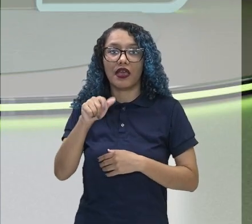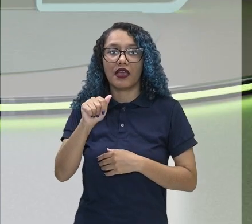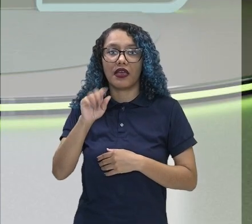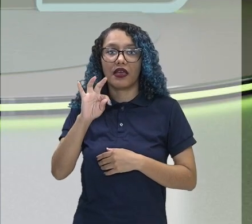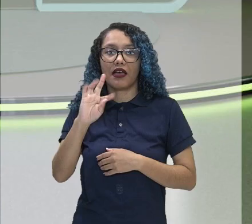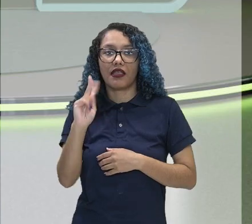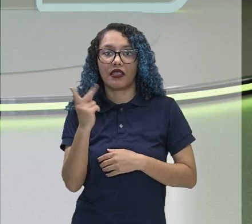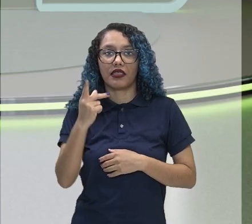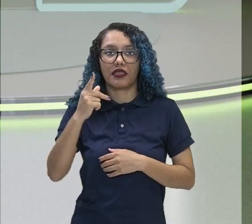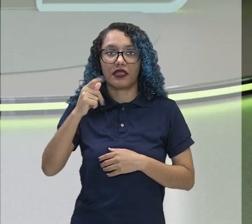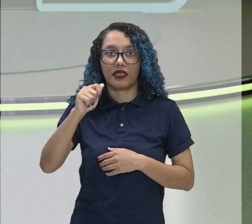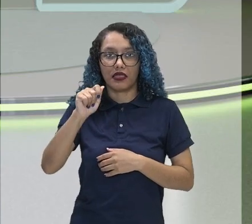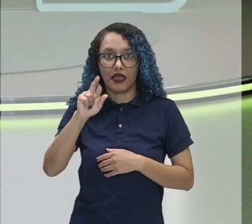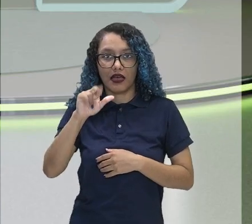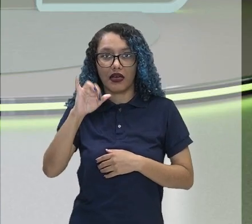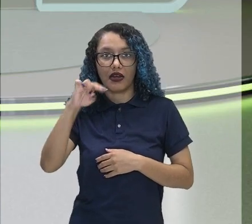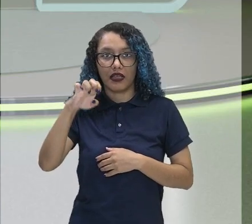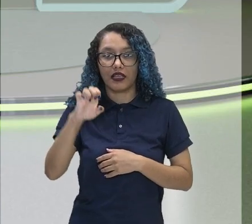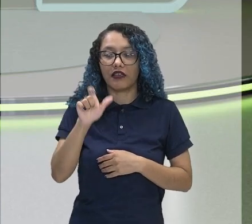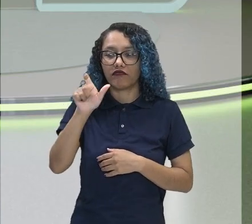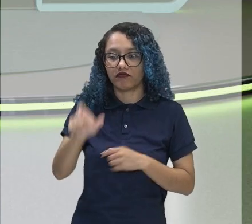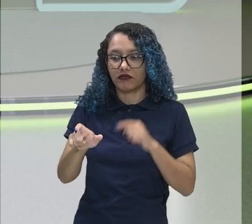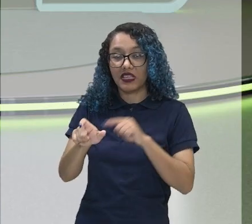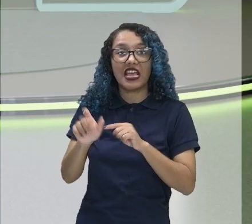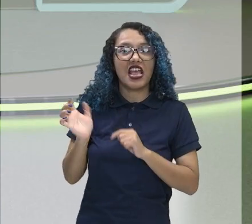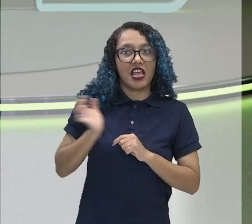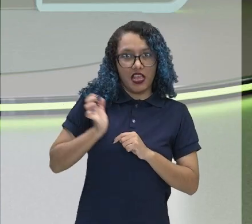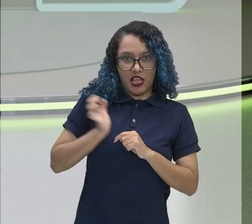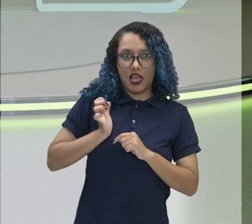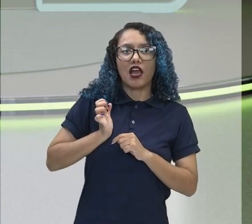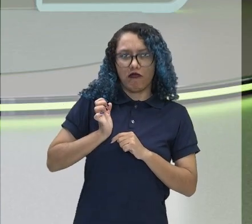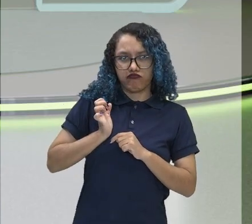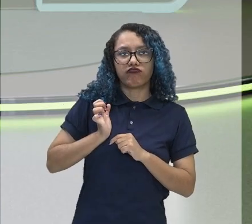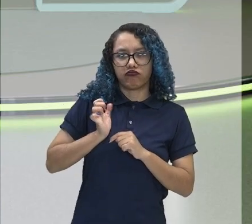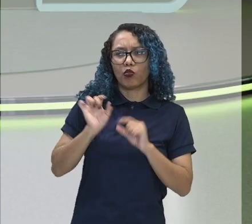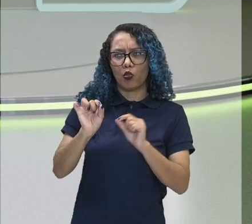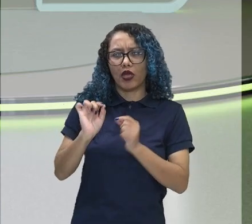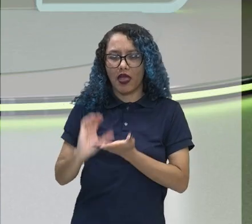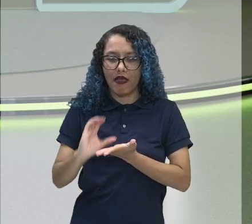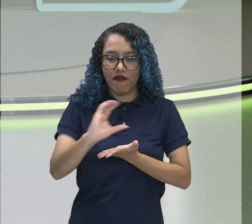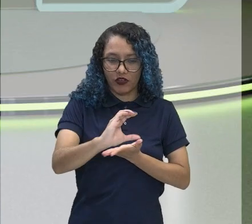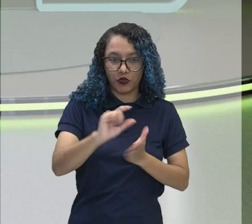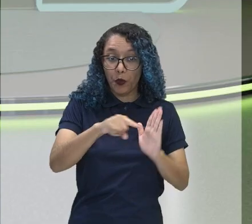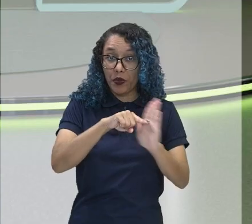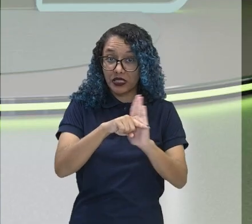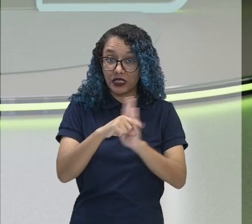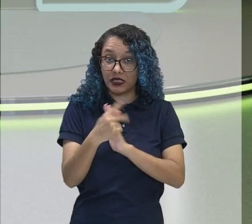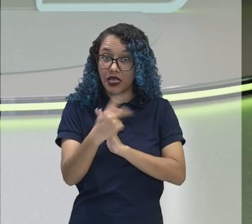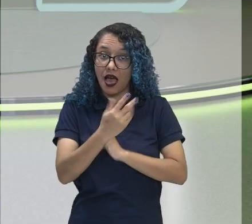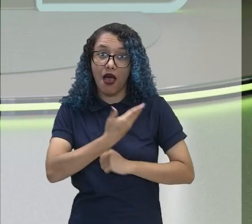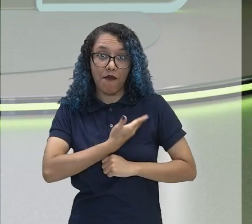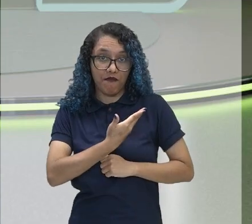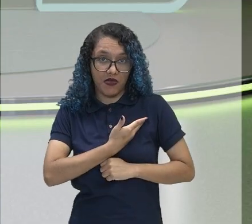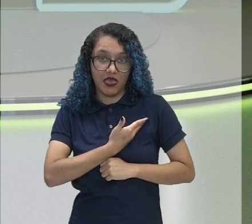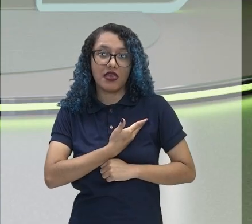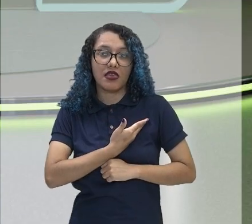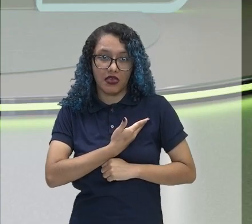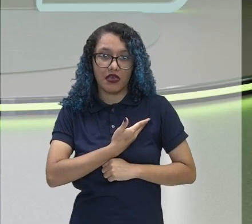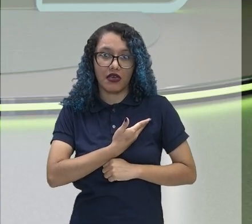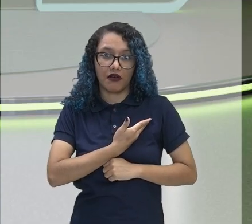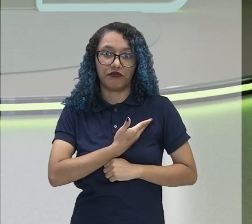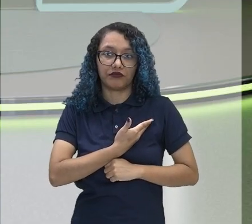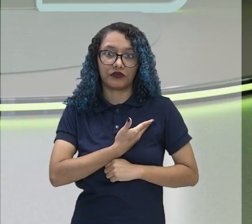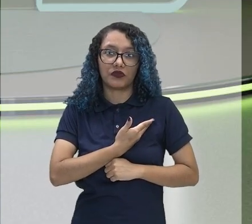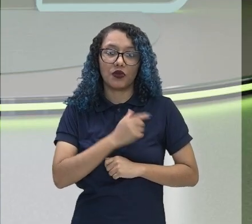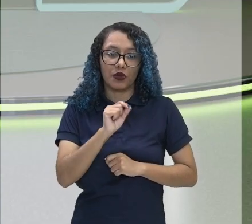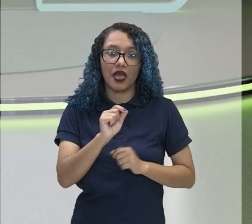que era ali uma herdeira, né, tinha bastante dinheiro e conseguiu investir na pesquisa que foi desenvolvida pelo